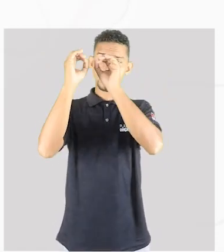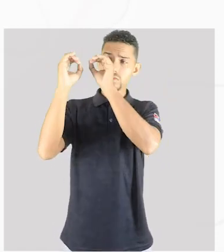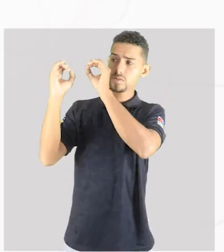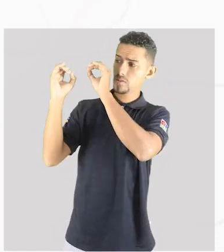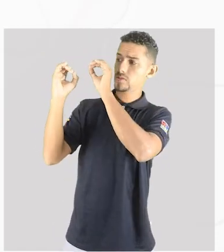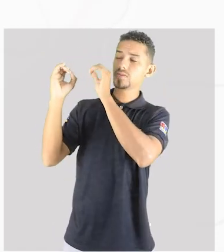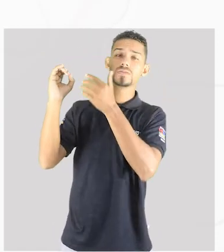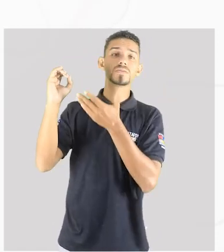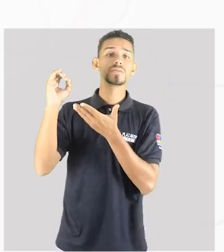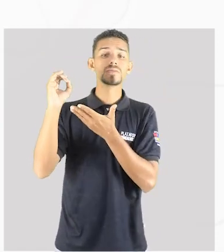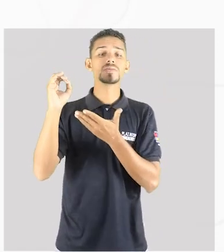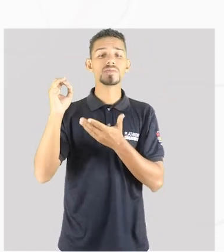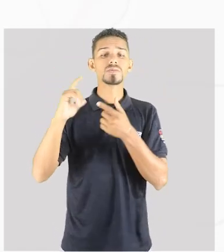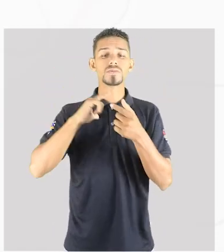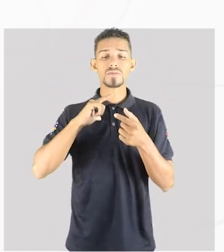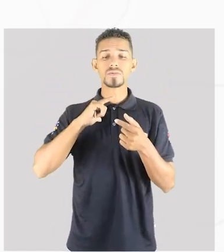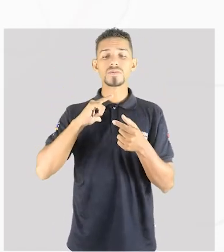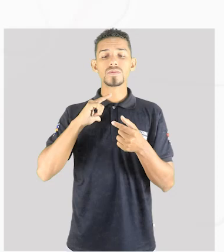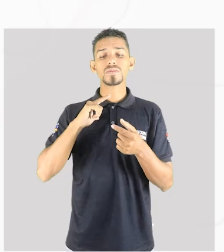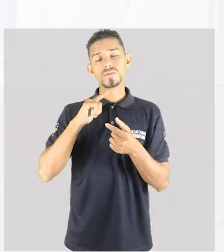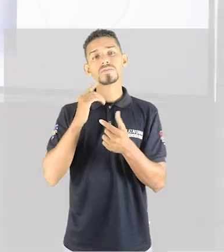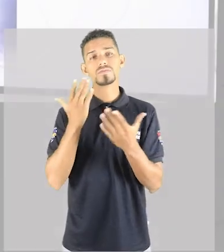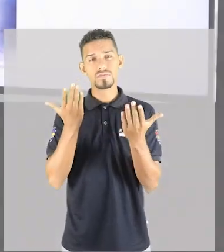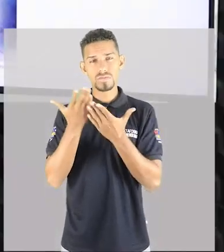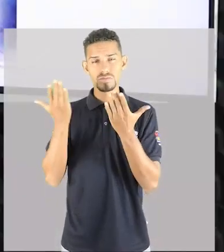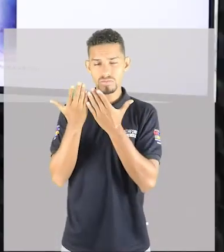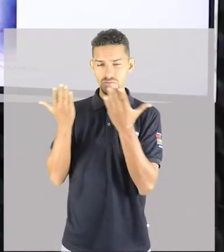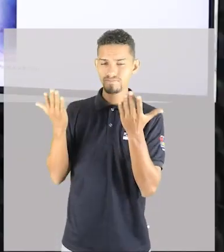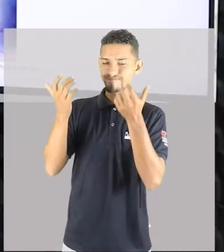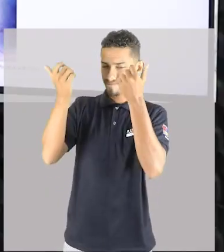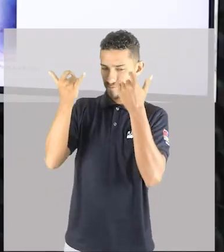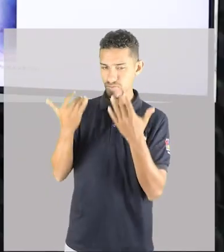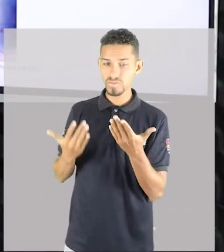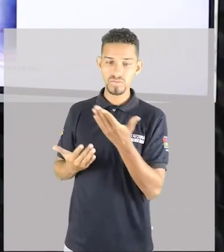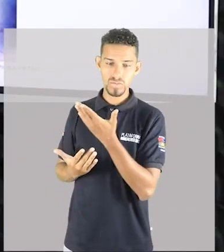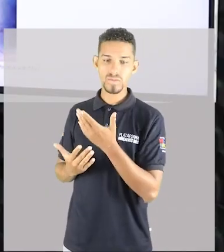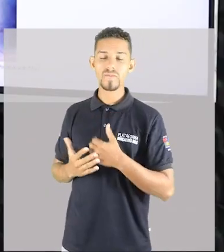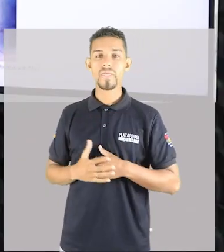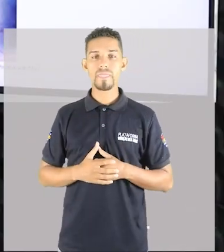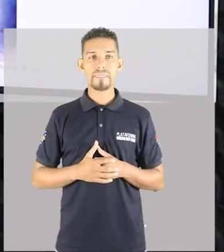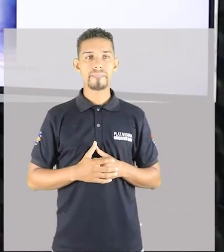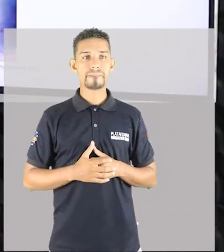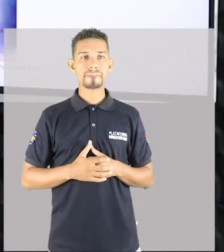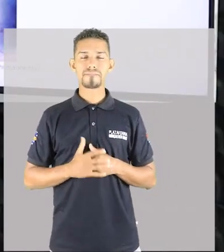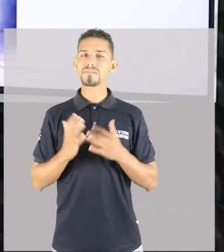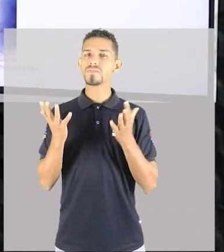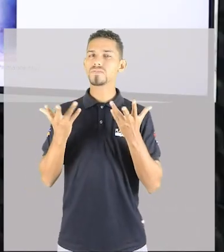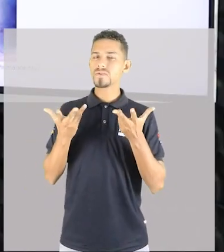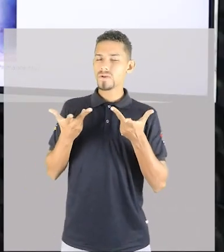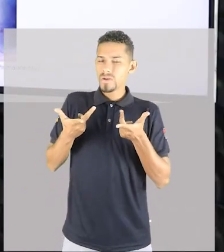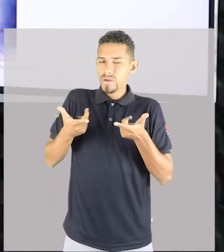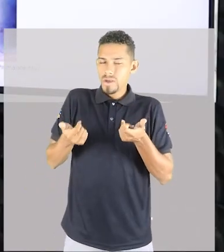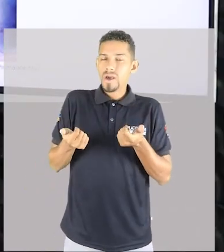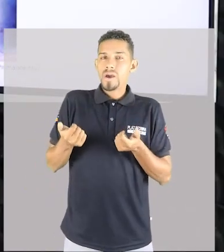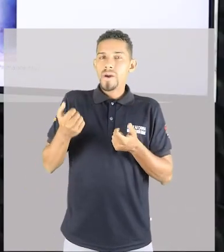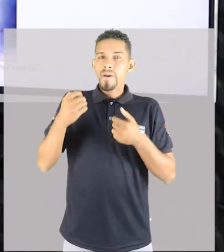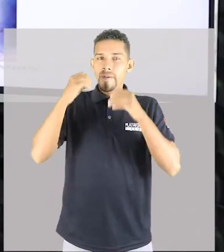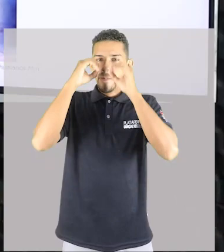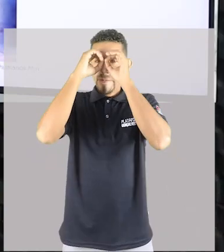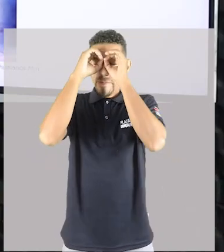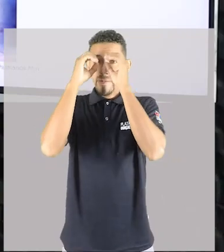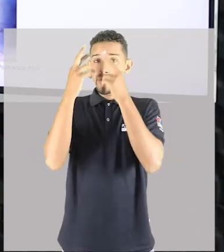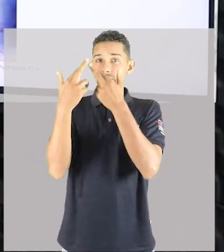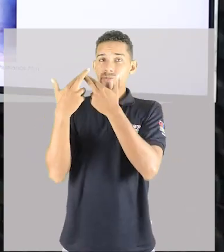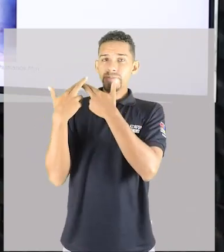aqui, ó, tem o que a gente vai abordar hoje, que é o olho humano, tá? Essa maravilha aí que é o olho humano